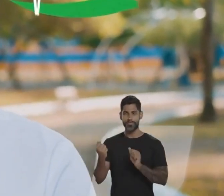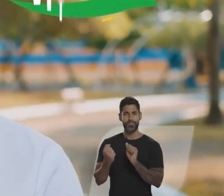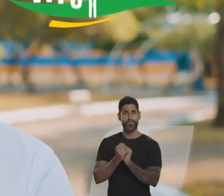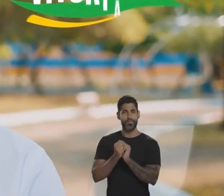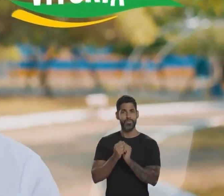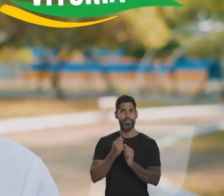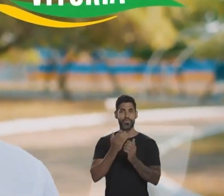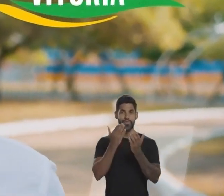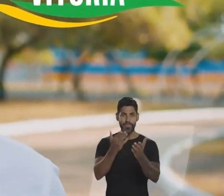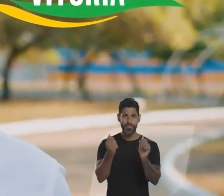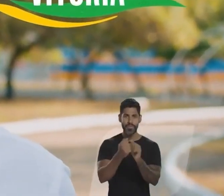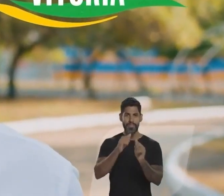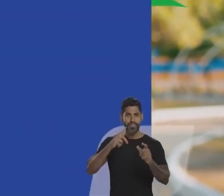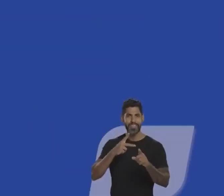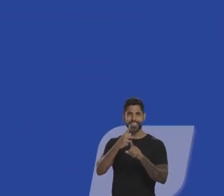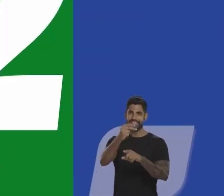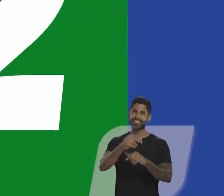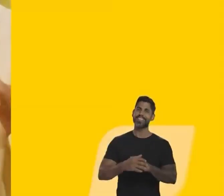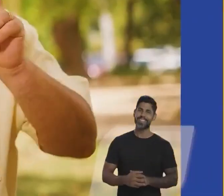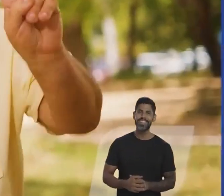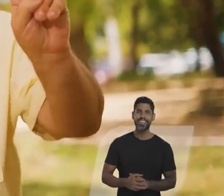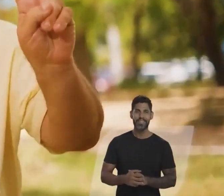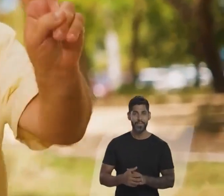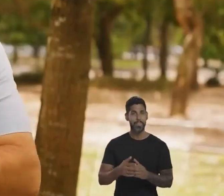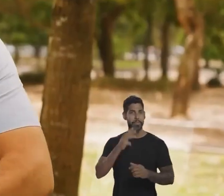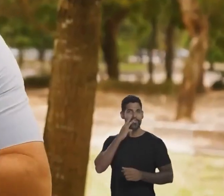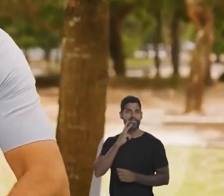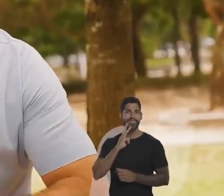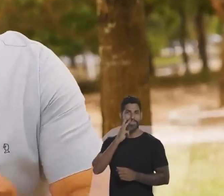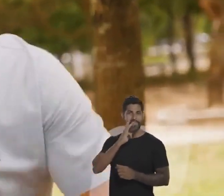você, chegaremos à vitória. É 22!